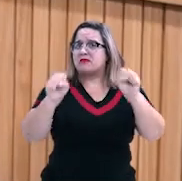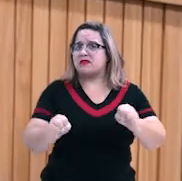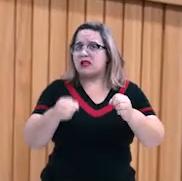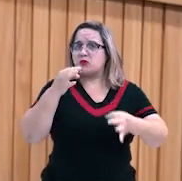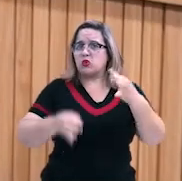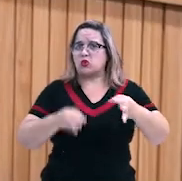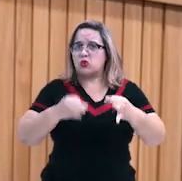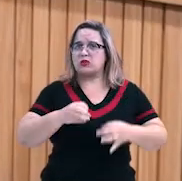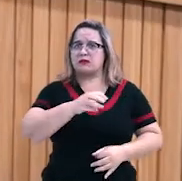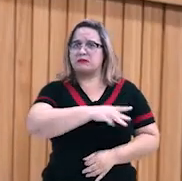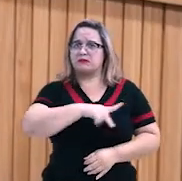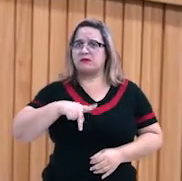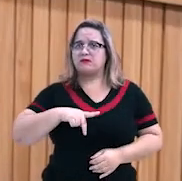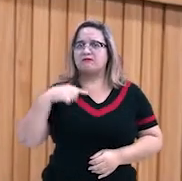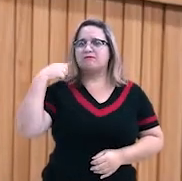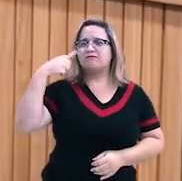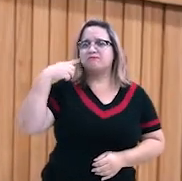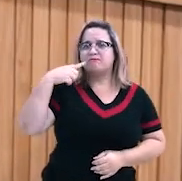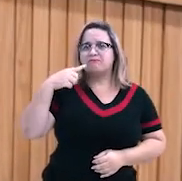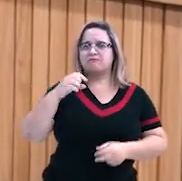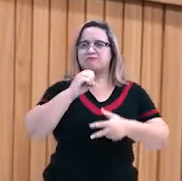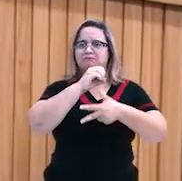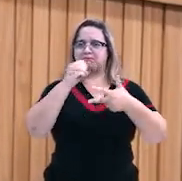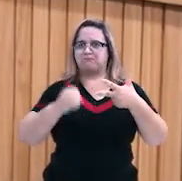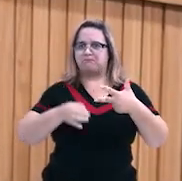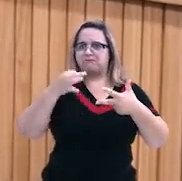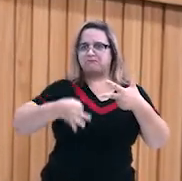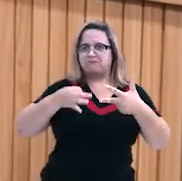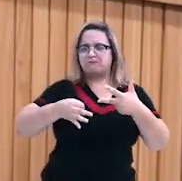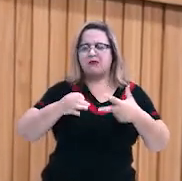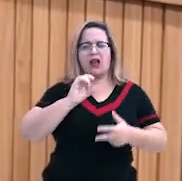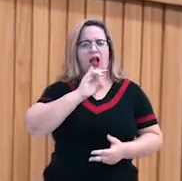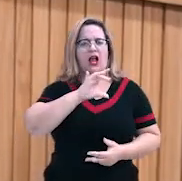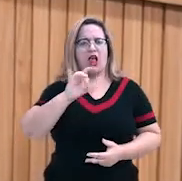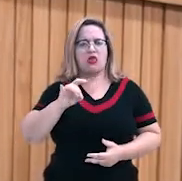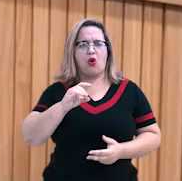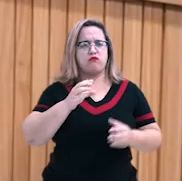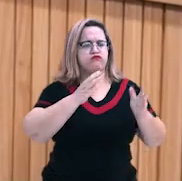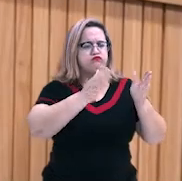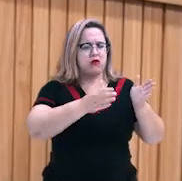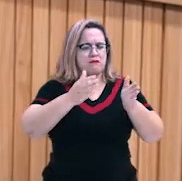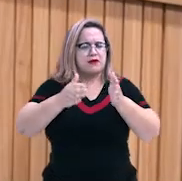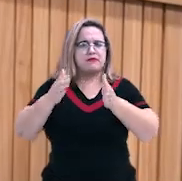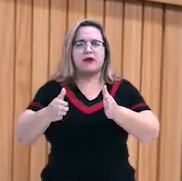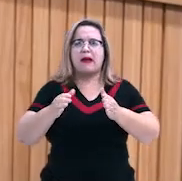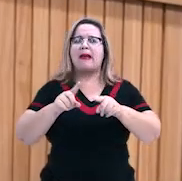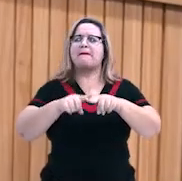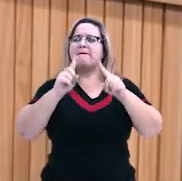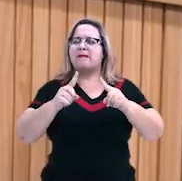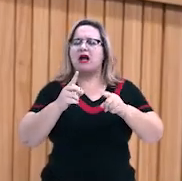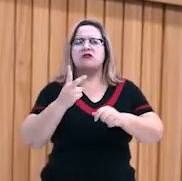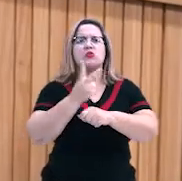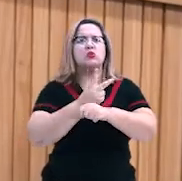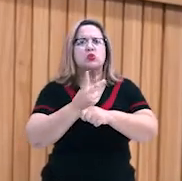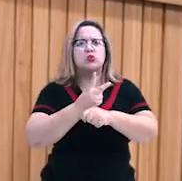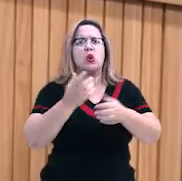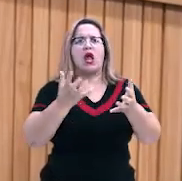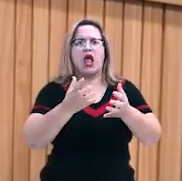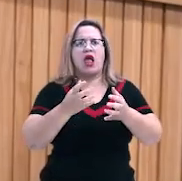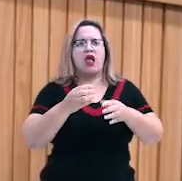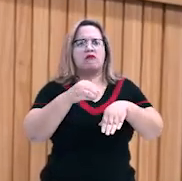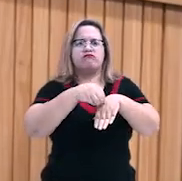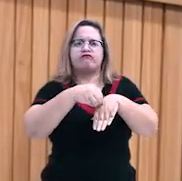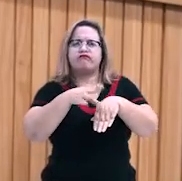justiça, Ministério Público, Advocacia, Poder Judiciário, cada um exercendo a sua função, mas sempre buscando